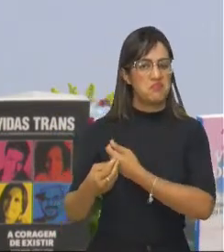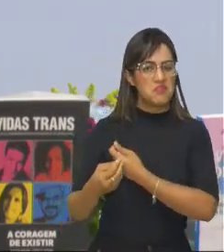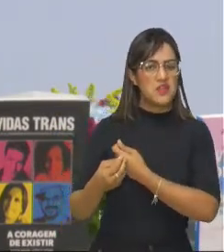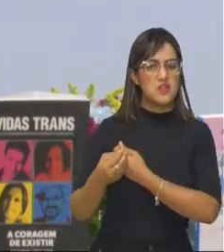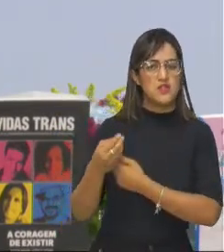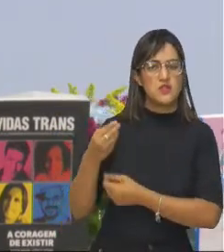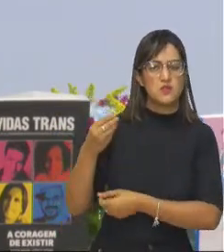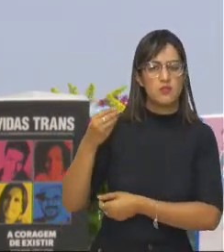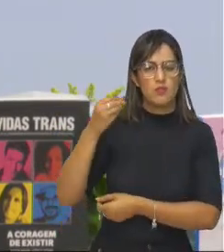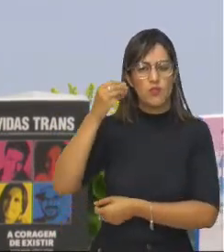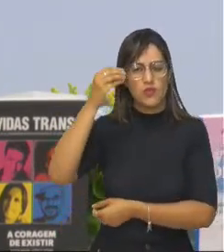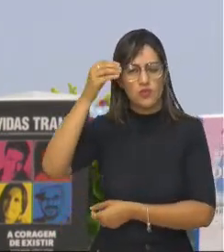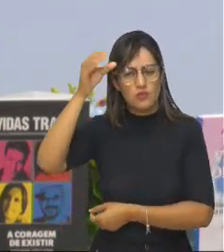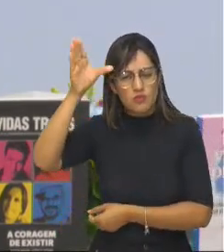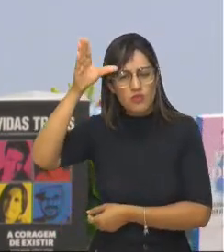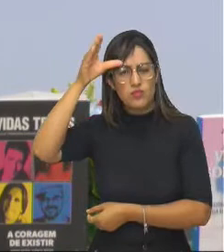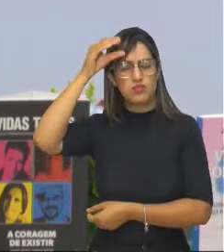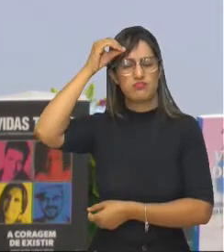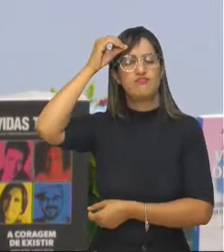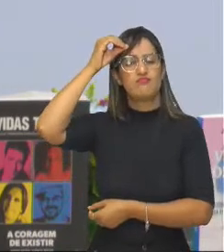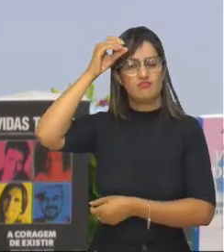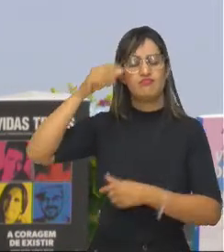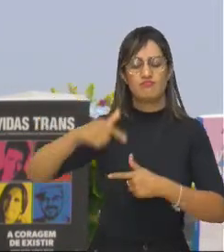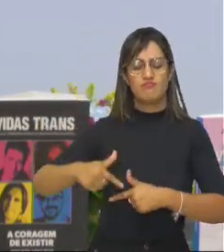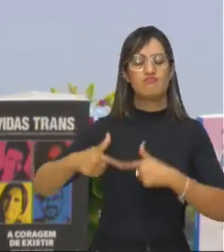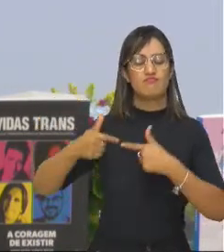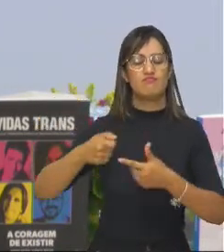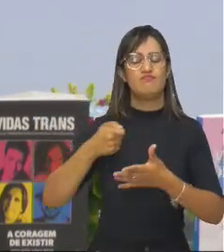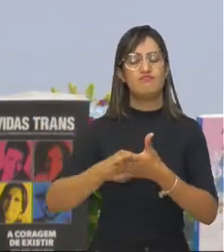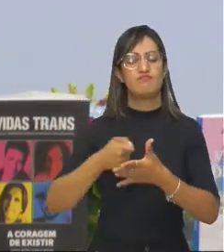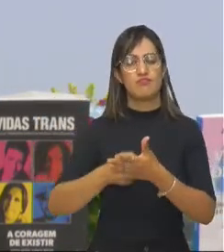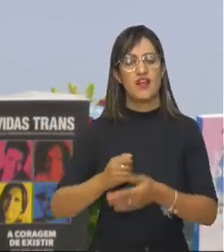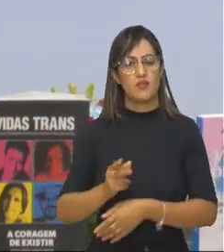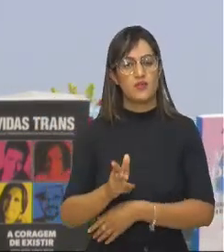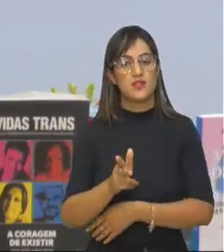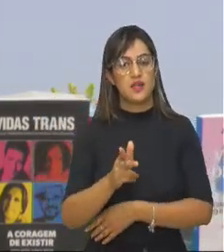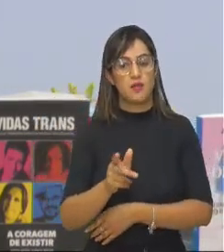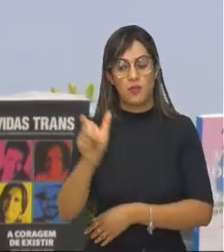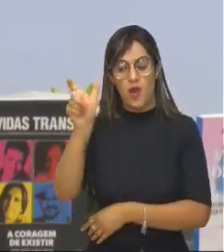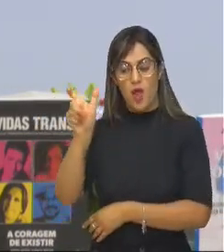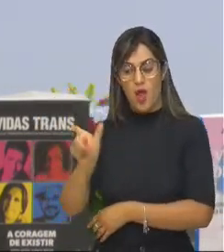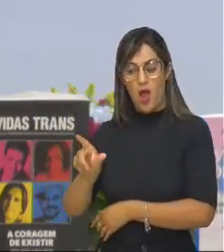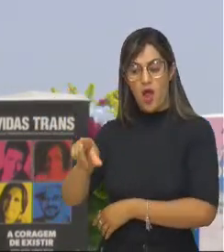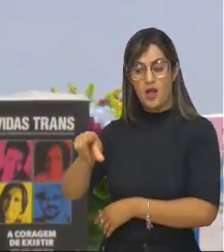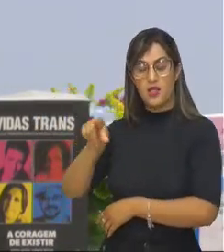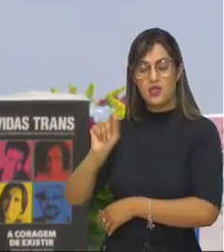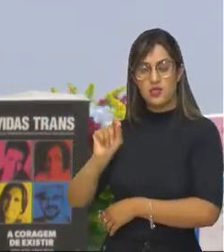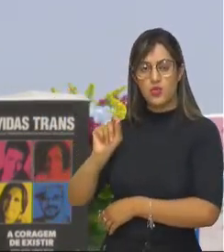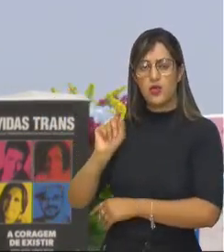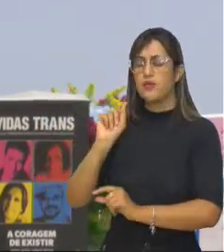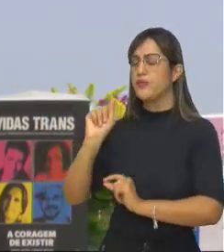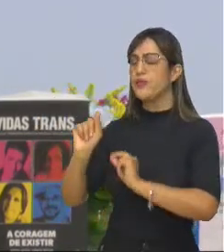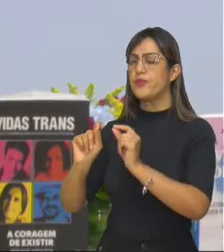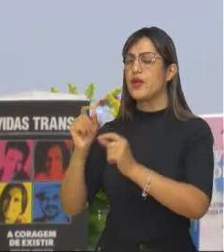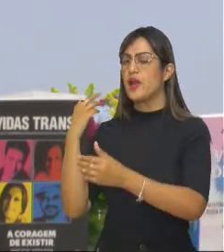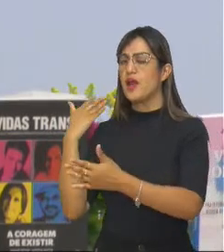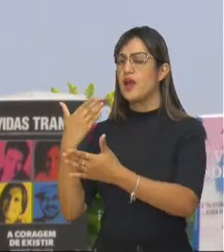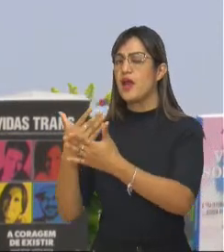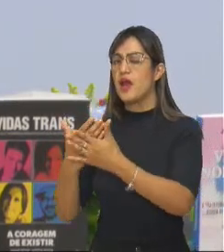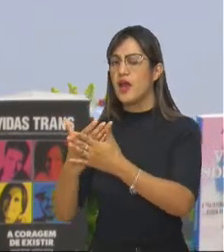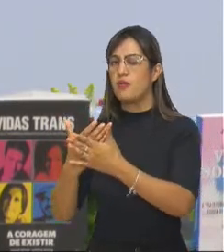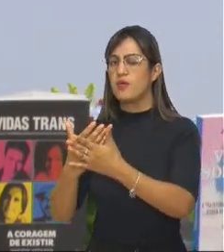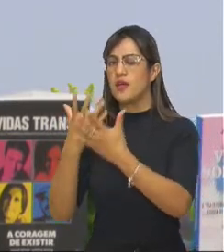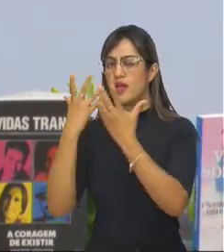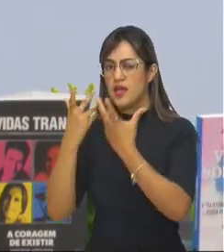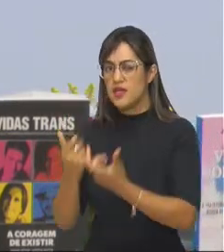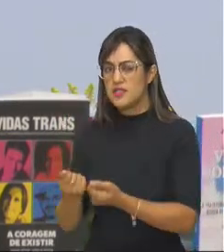ciente da necessidade da luta sempre. Não foi à toa, né, que ele decidiu, lá na época em que ele assumiu a sua